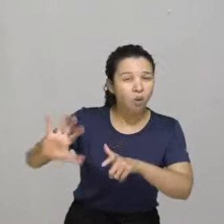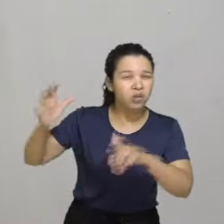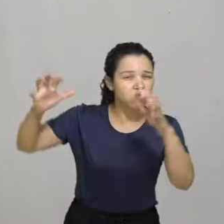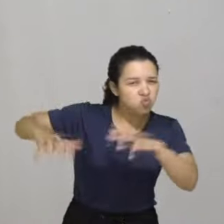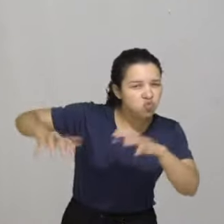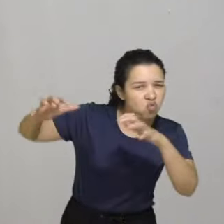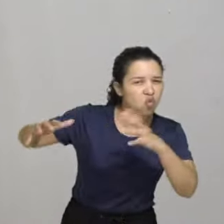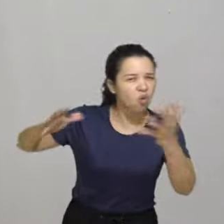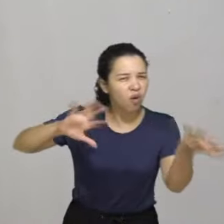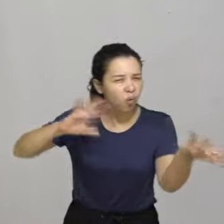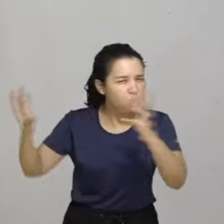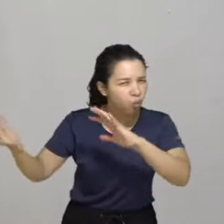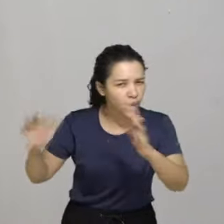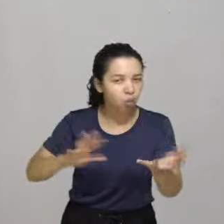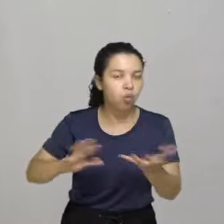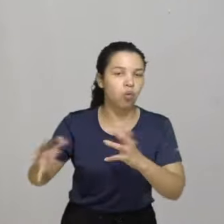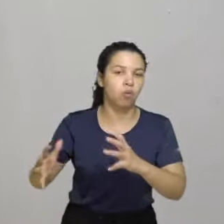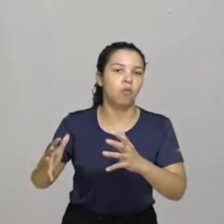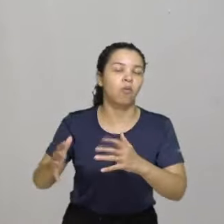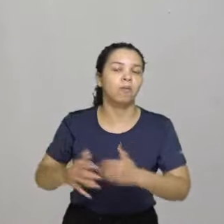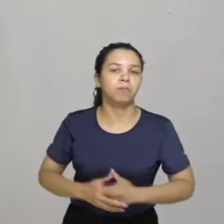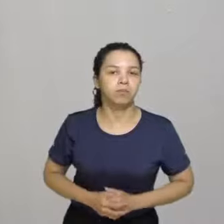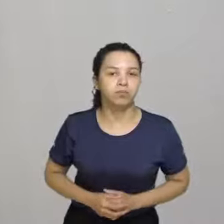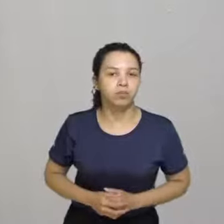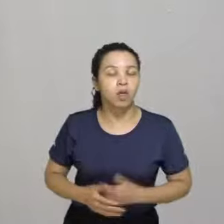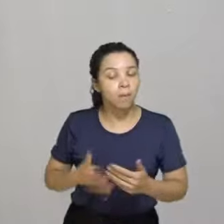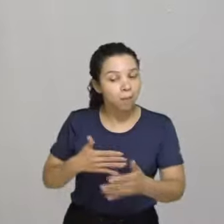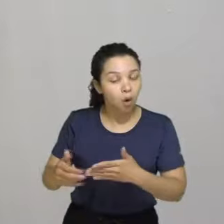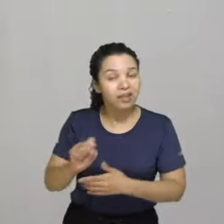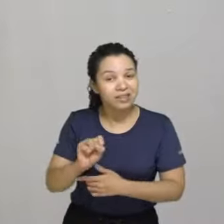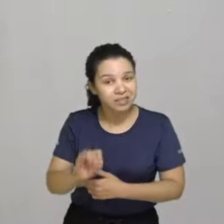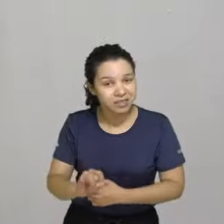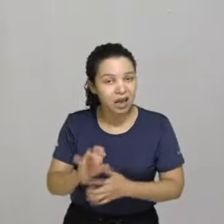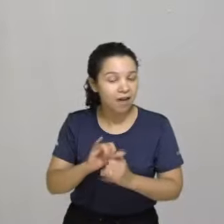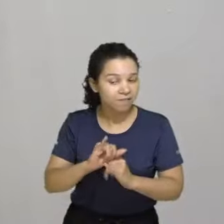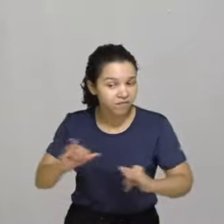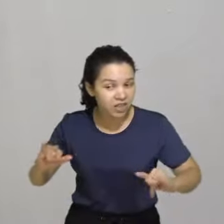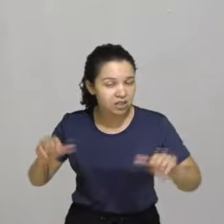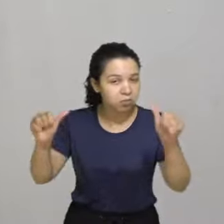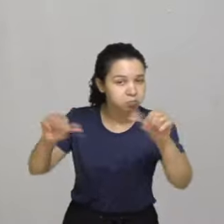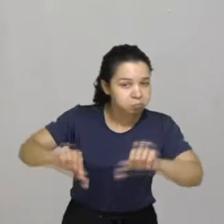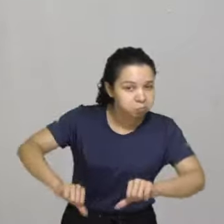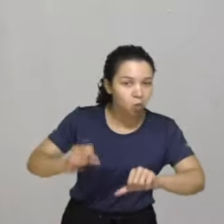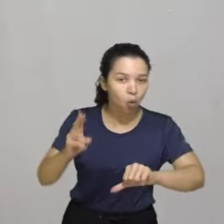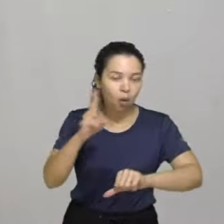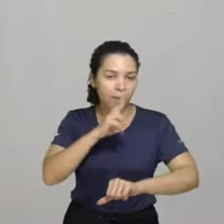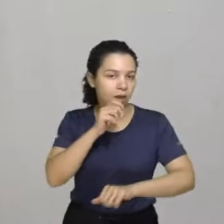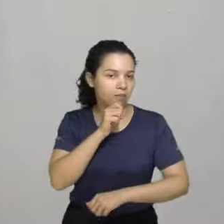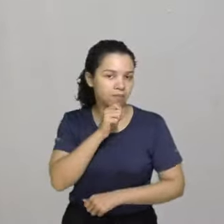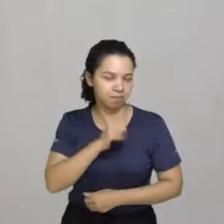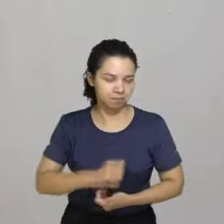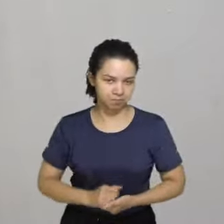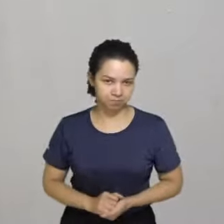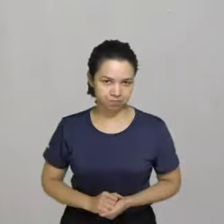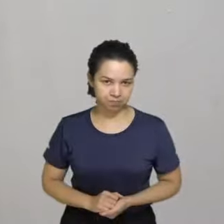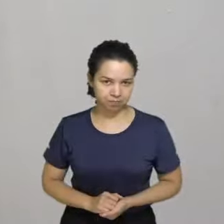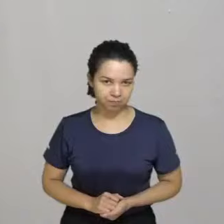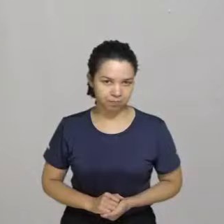dos mesmos terem decretado estado de calamidade pública ou situação de emergência. Além